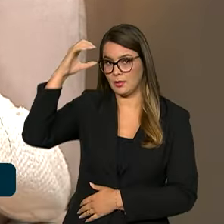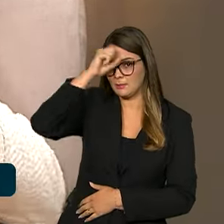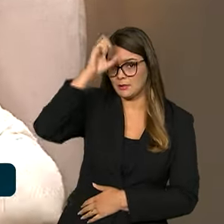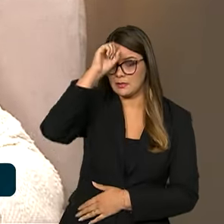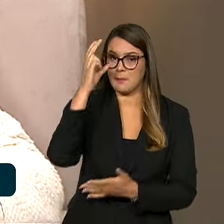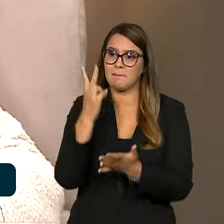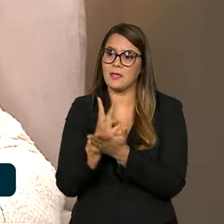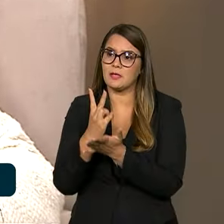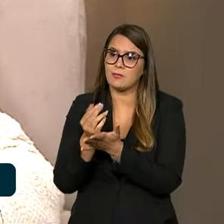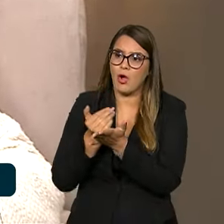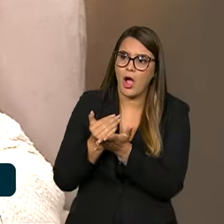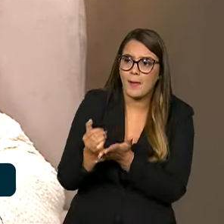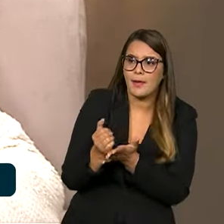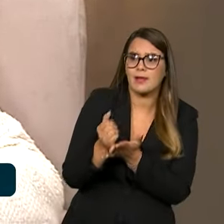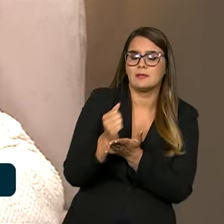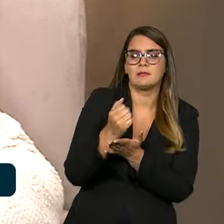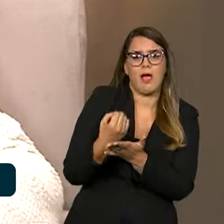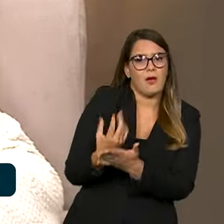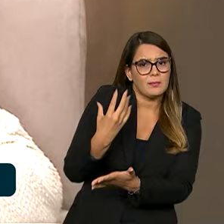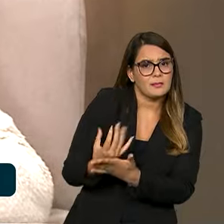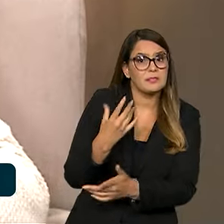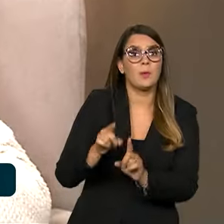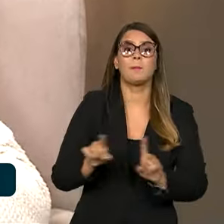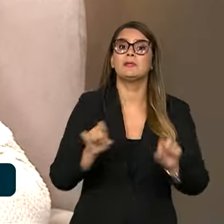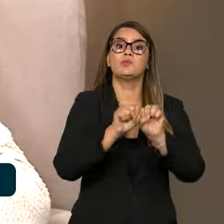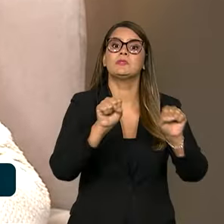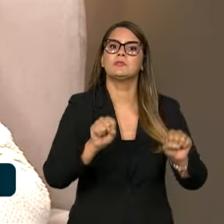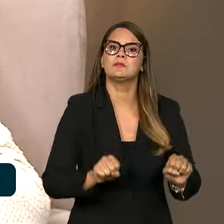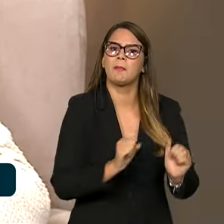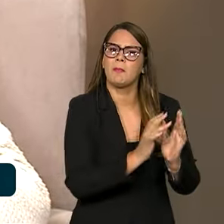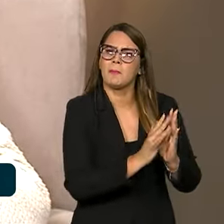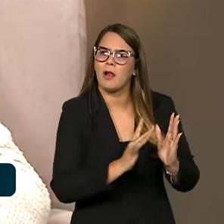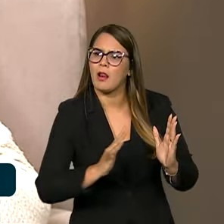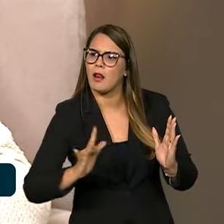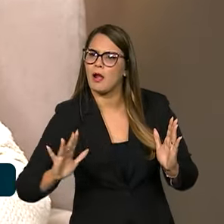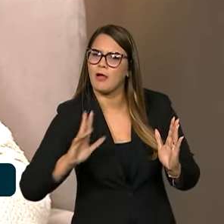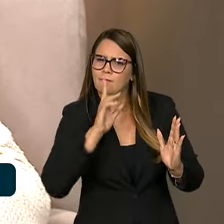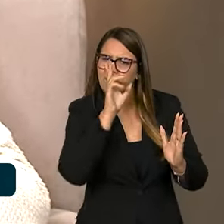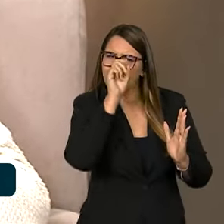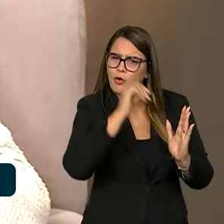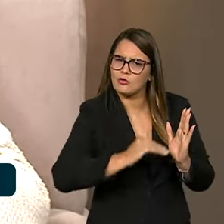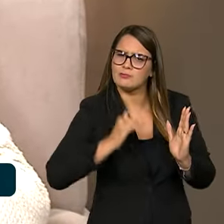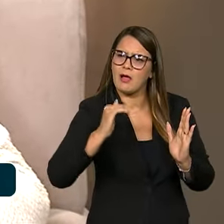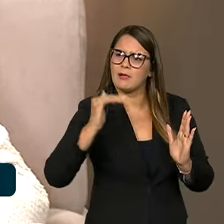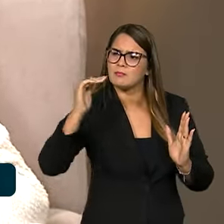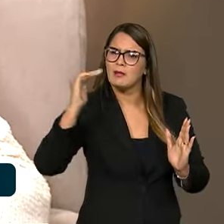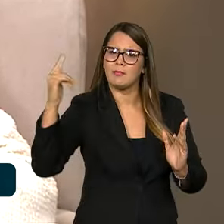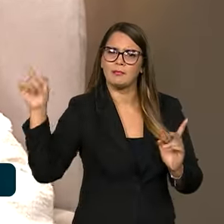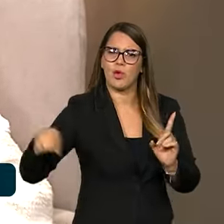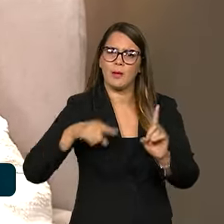mesmo que comece ali com alfabetização mas o sistema vai se fortalecendo para o esse essa meta ir se